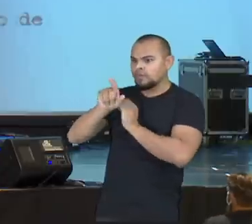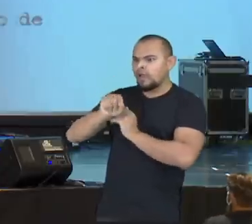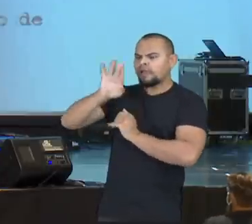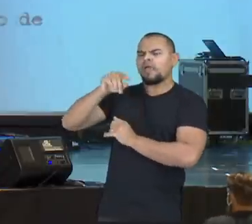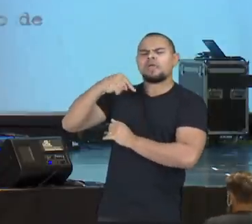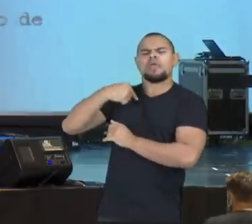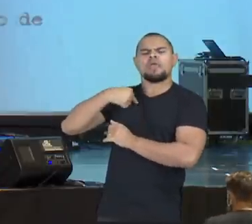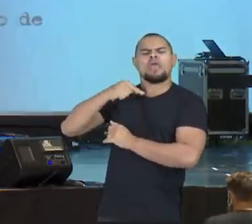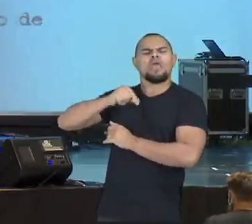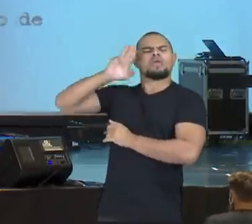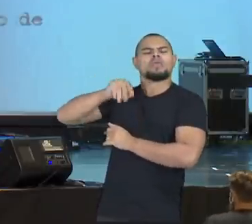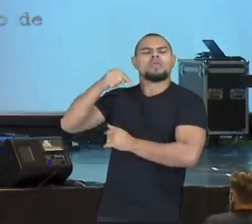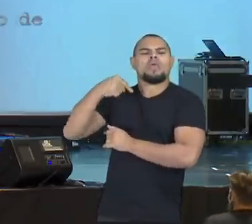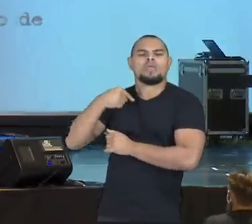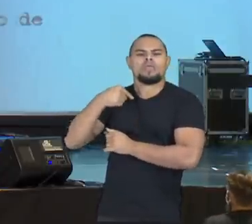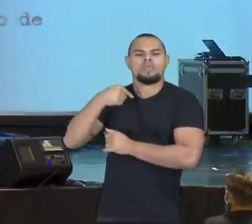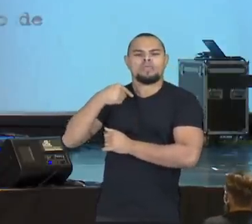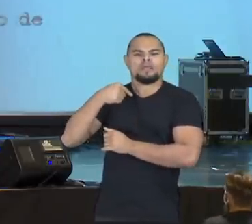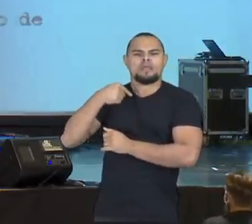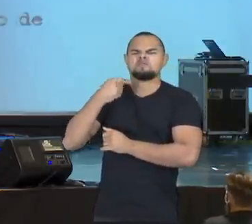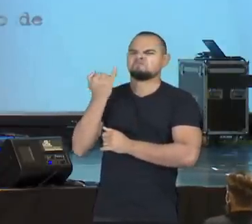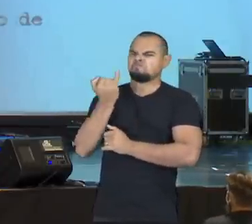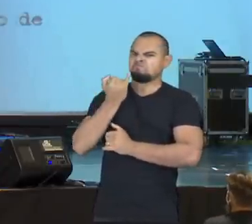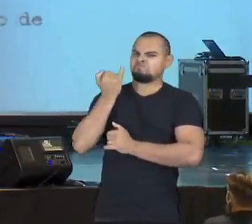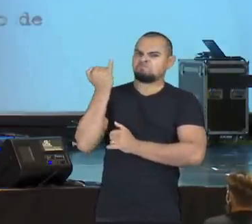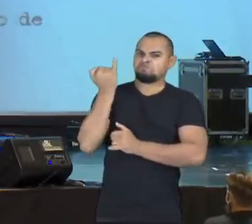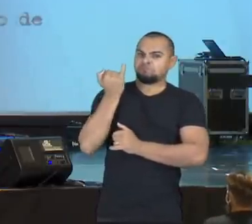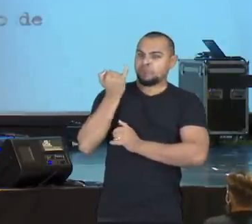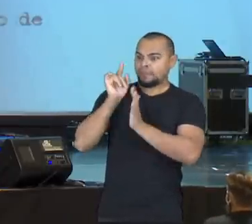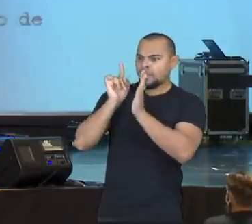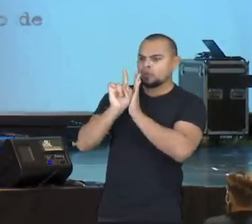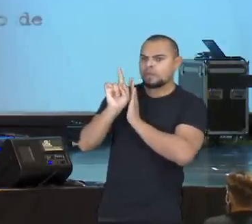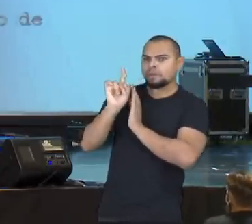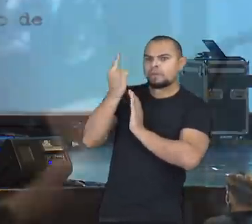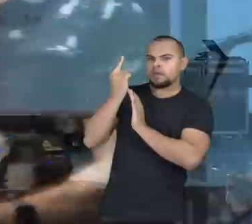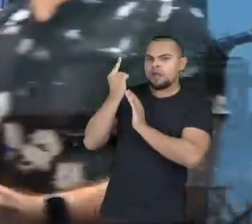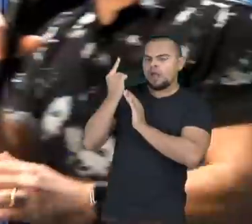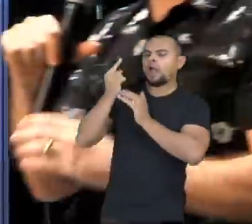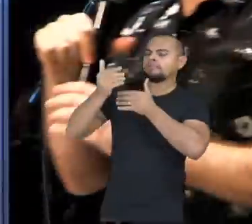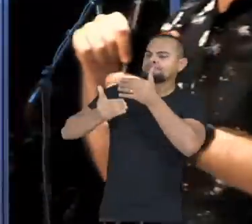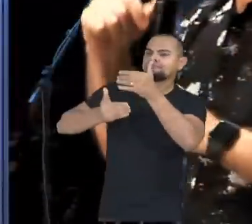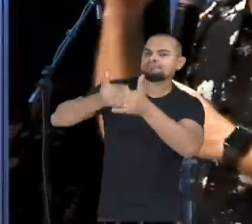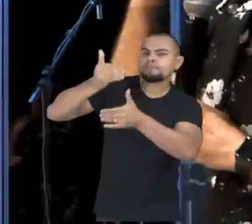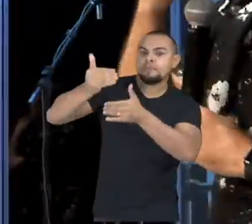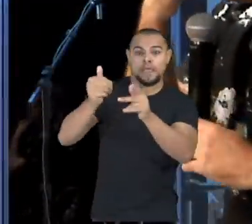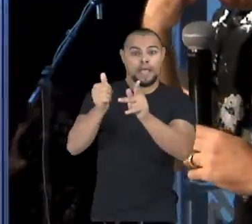Porque é dela que todas as outras coisas fluem. E aí vem Pedro,